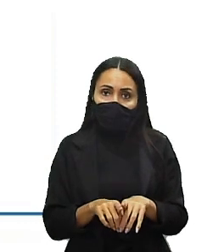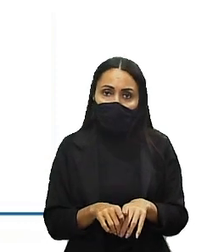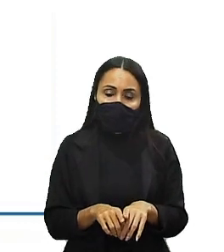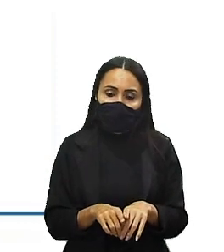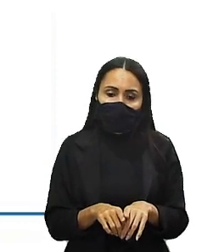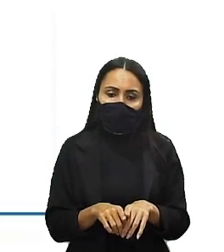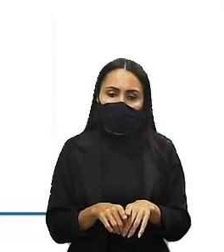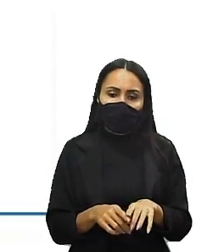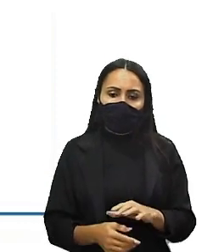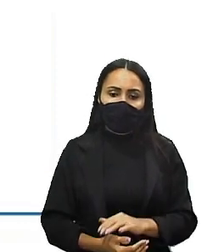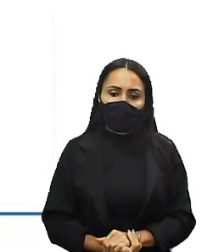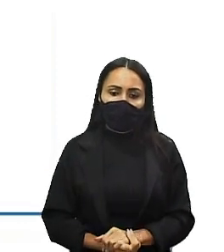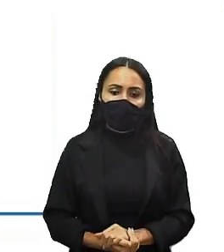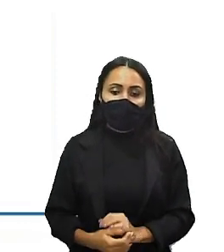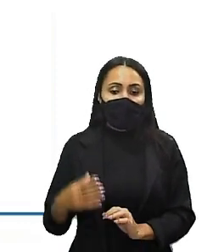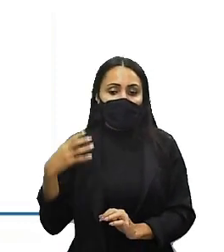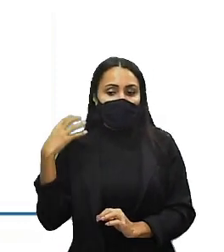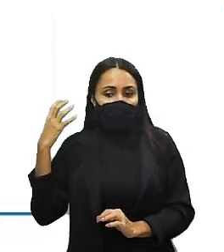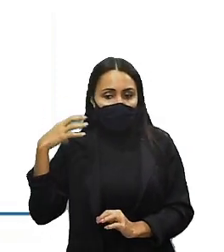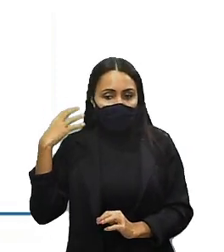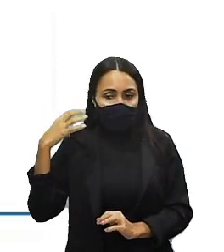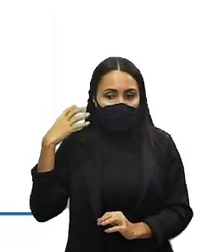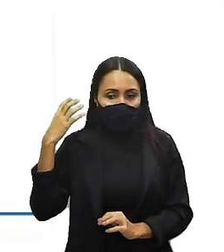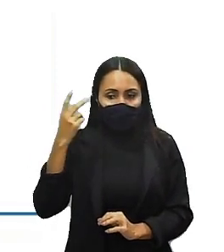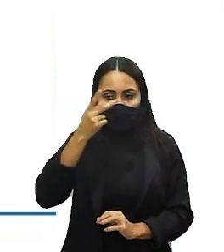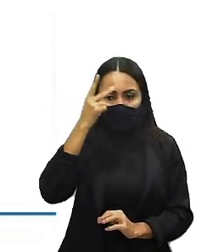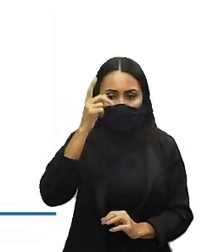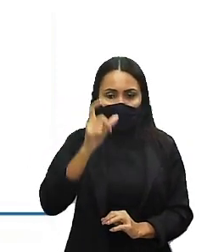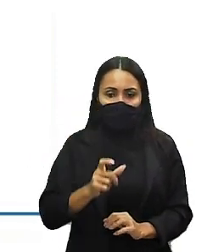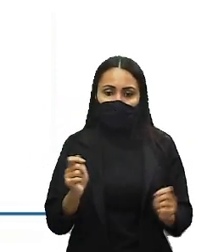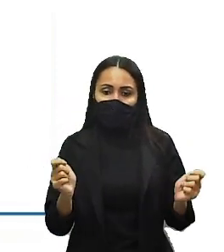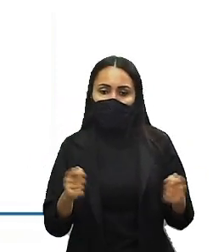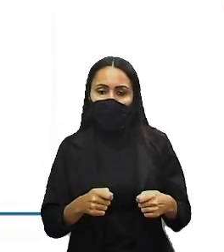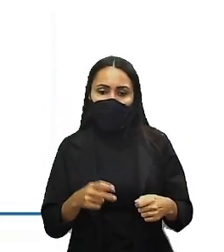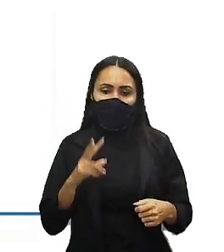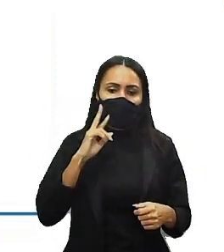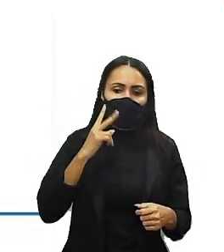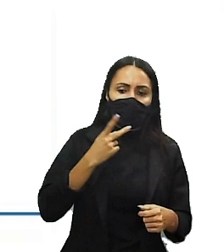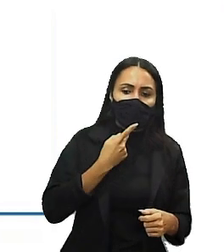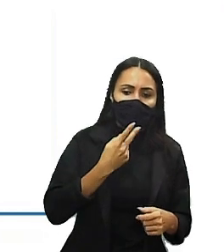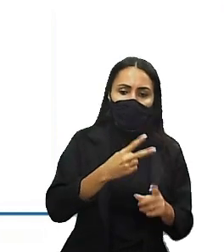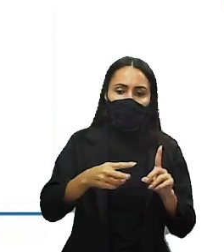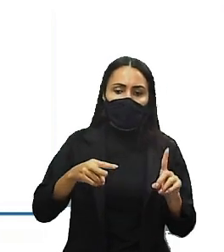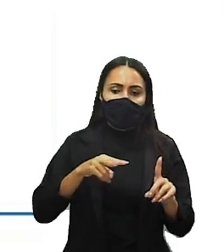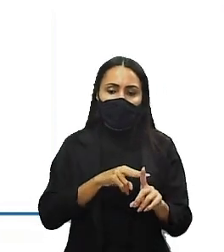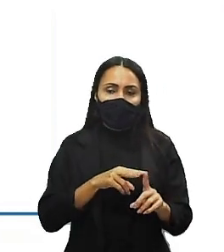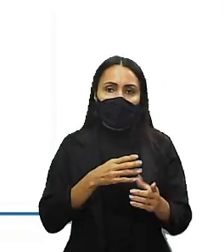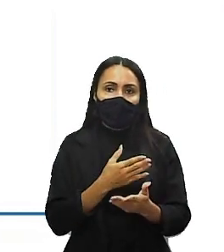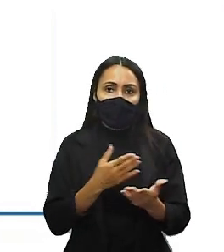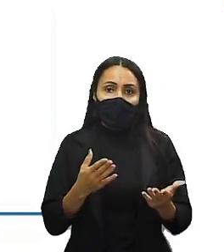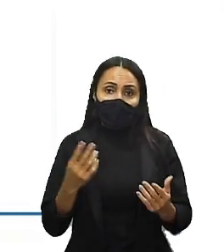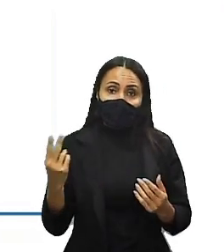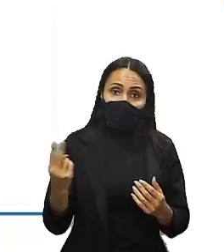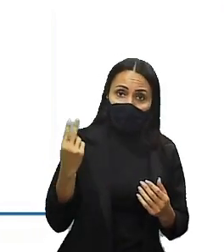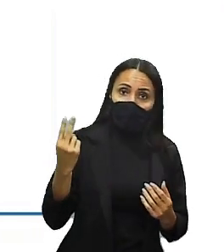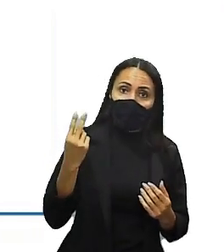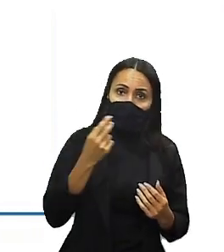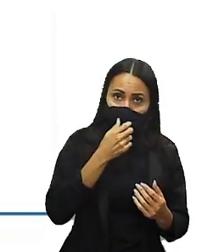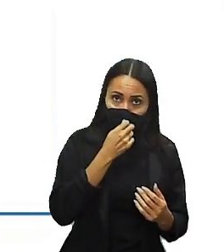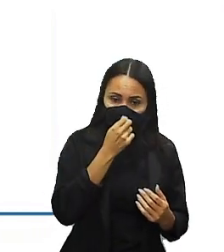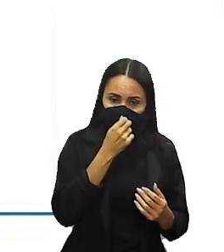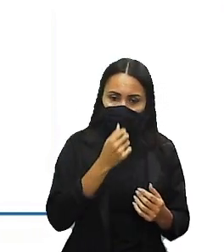também, vê lá, a escuta ativa do outro e a capacidade de reconhecer a perspectiva do outro como